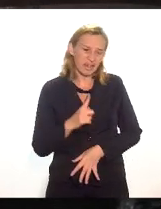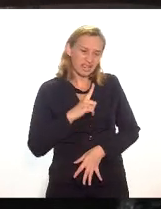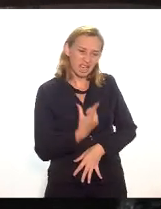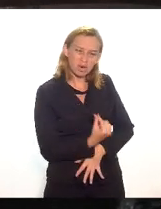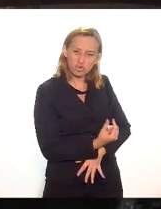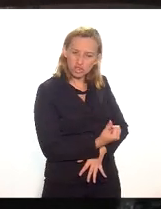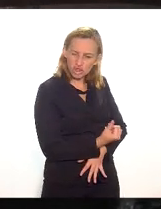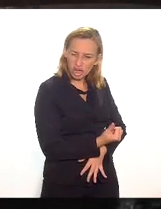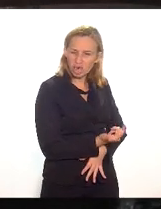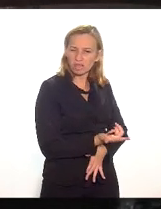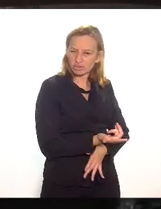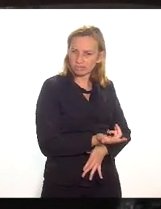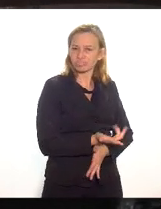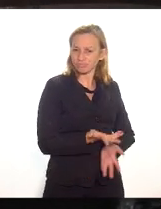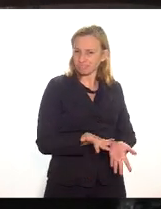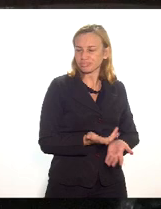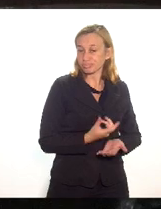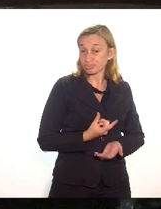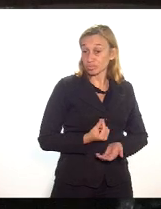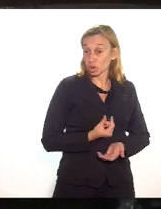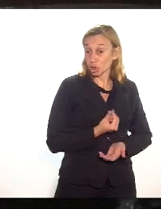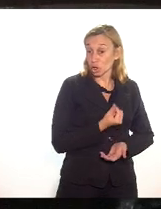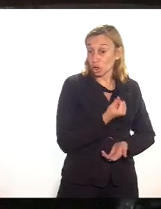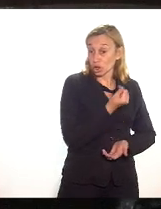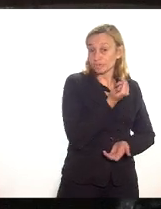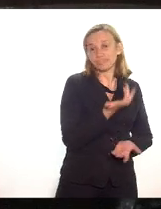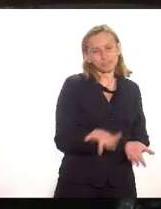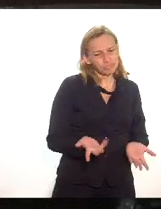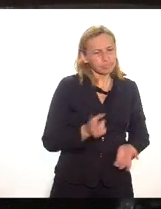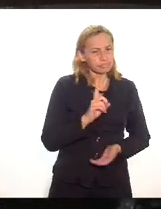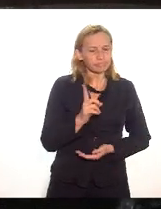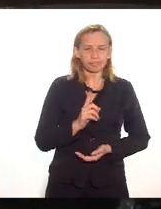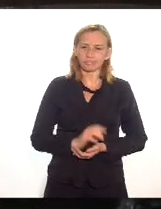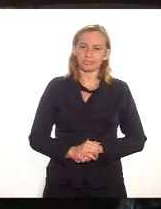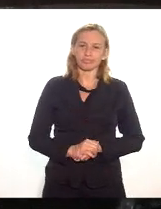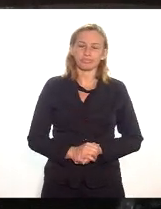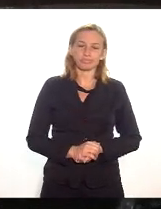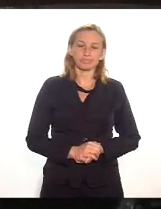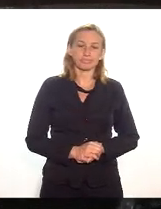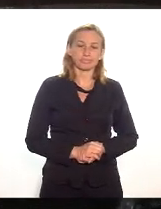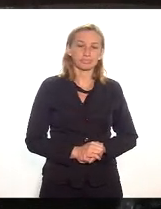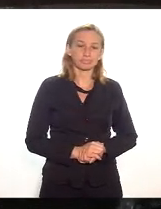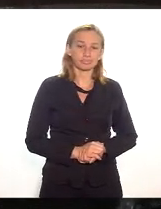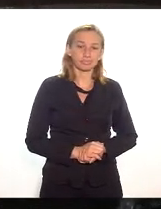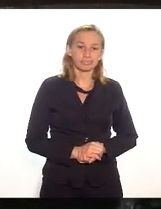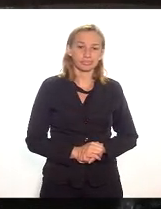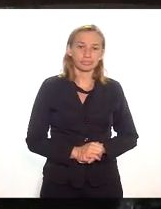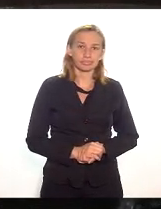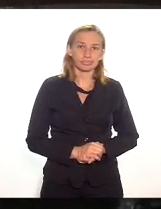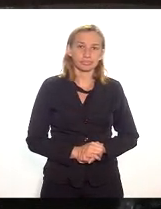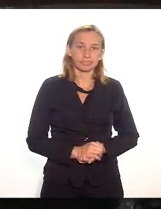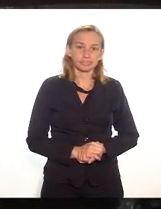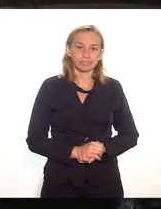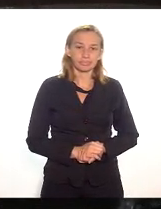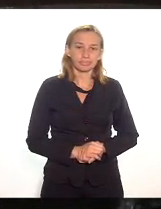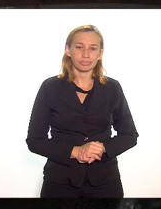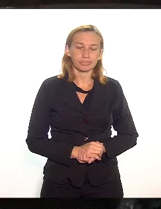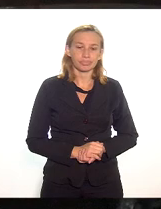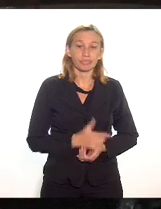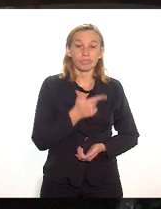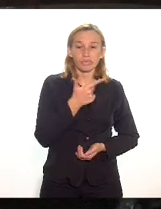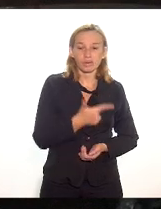pingados de empresário ganhando muito dinheiro. Não é à toa que, que 20